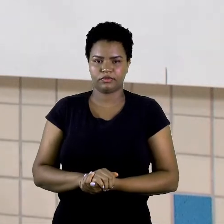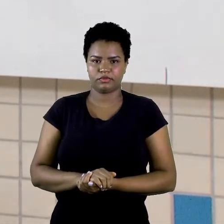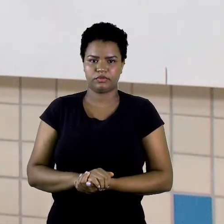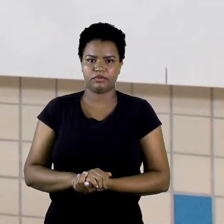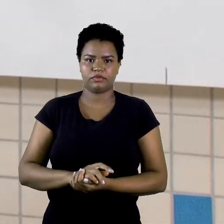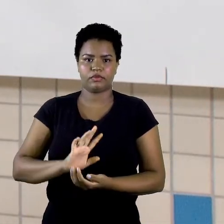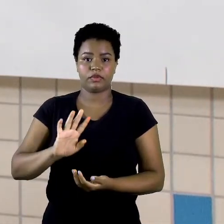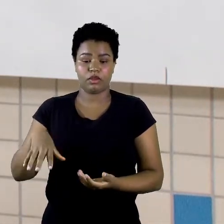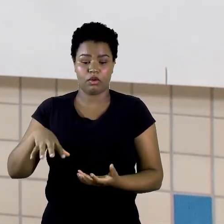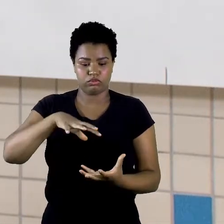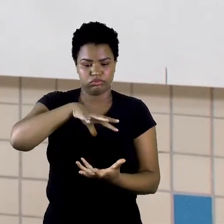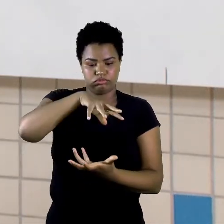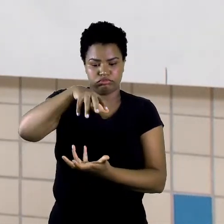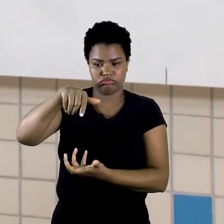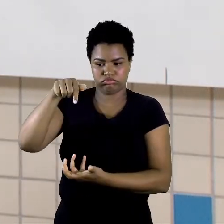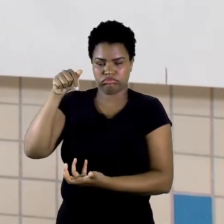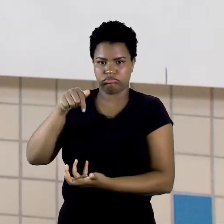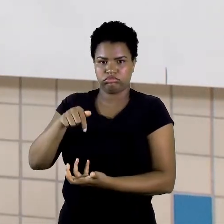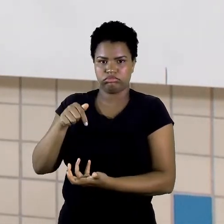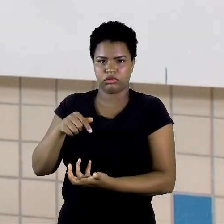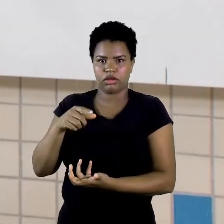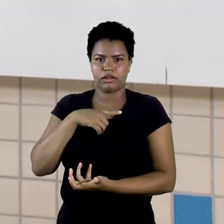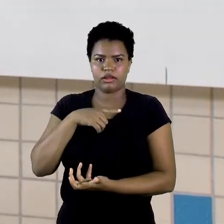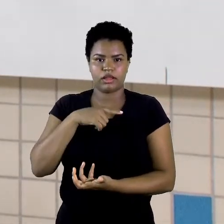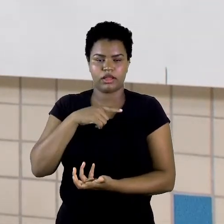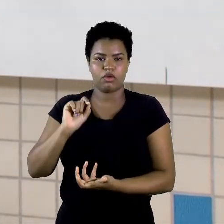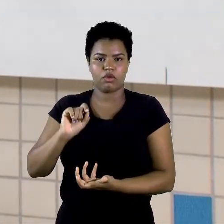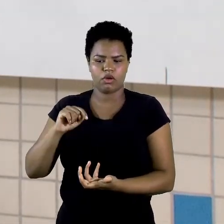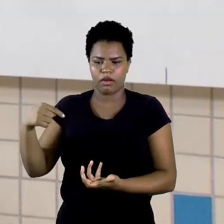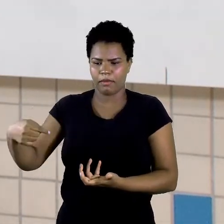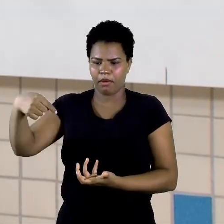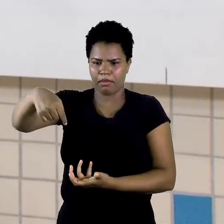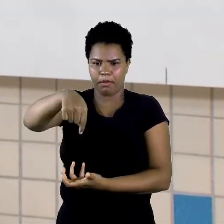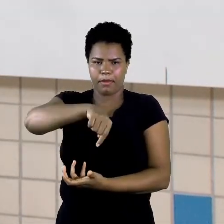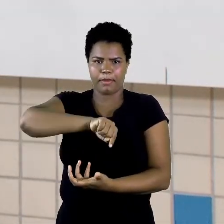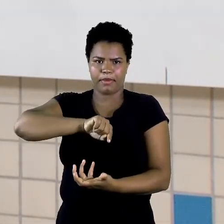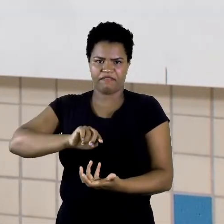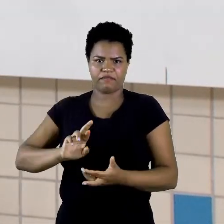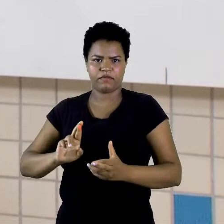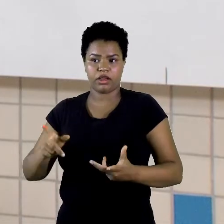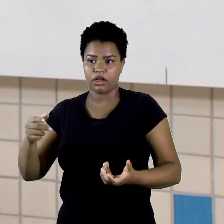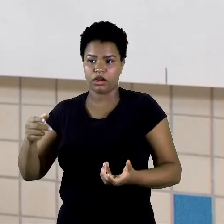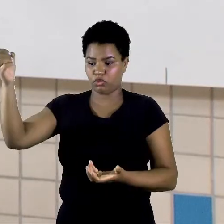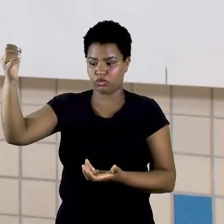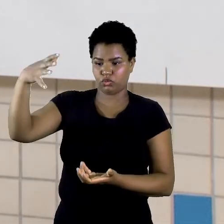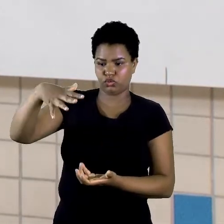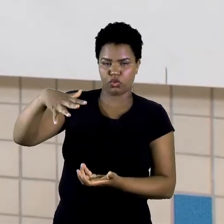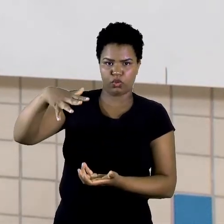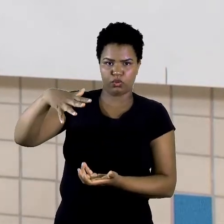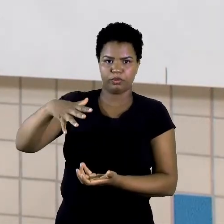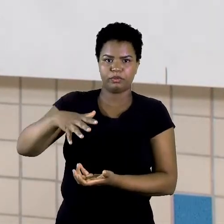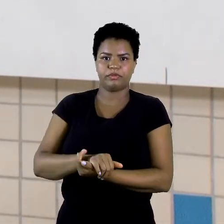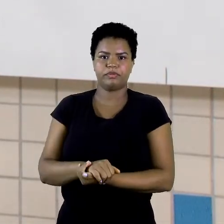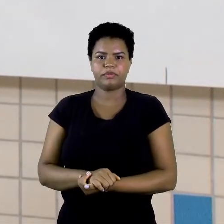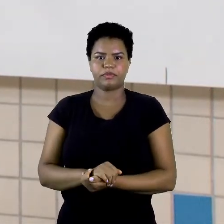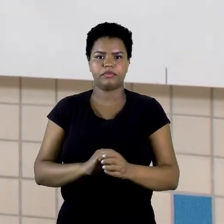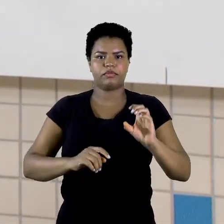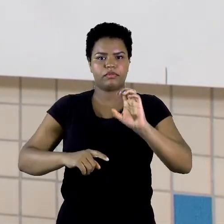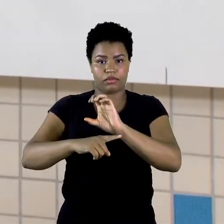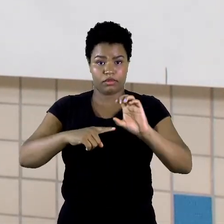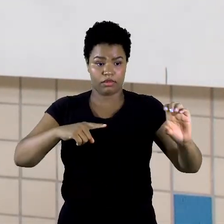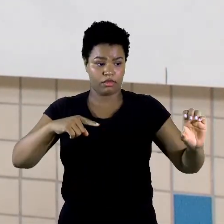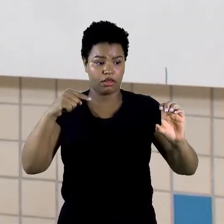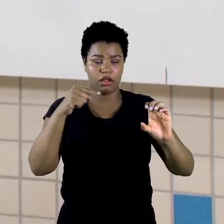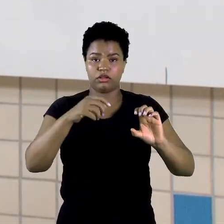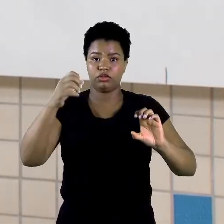esférica da Terra determina ângulos de incidências diferentes dos raios solares. Na faixa equatorial, os raios